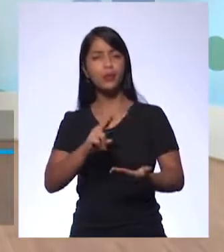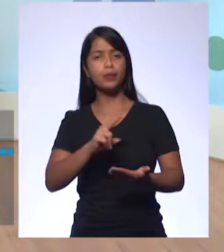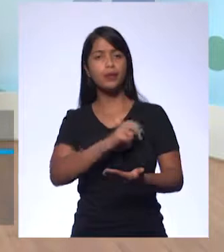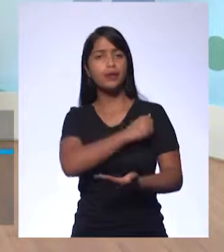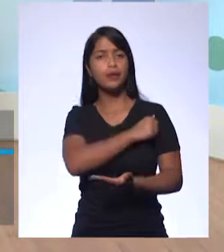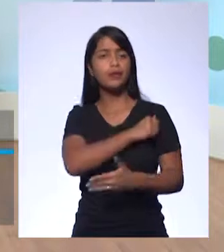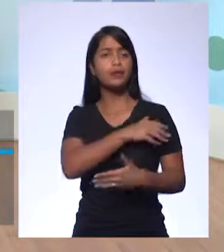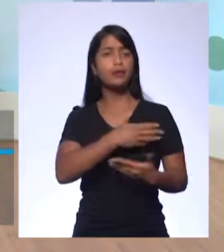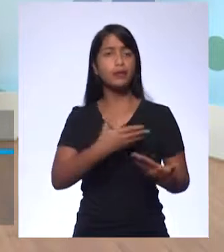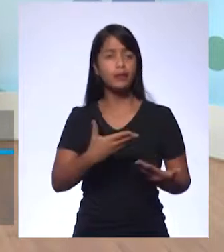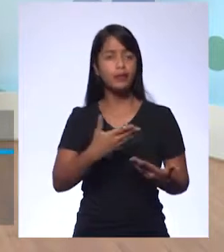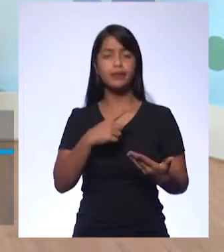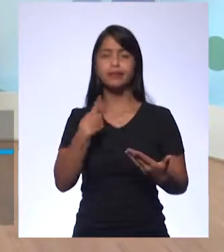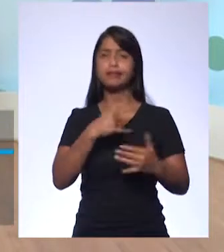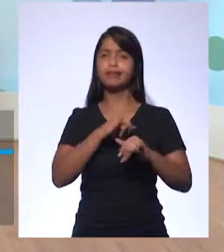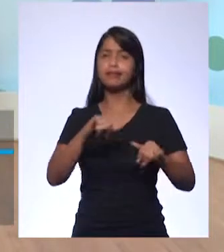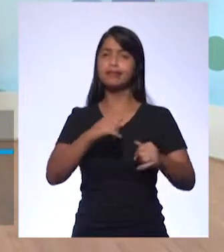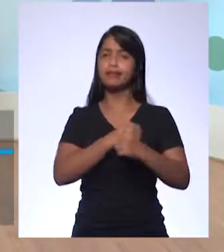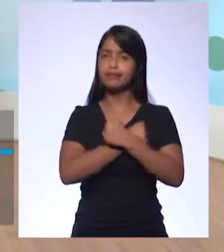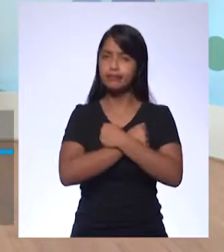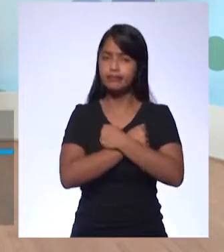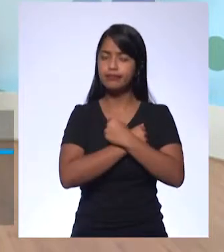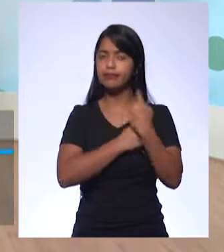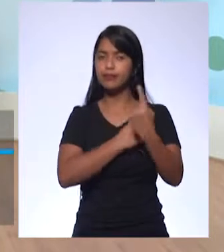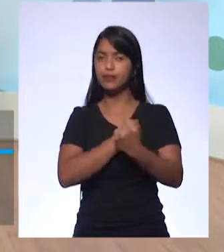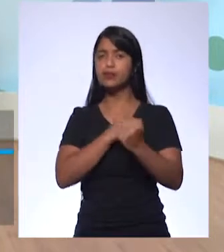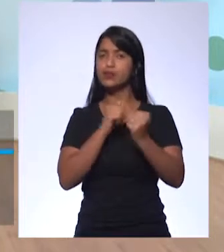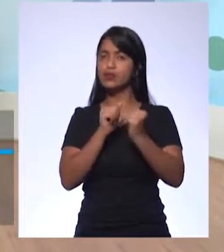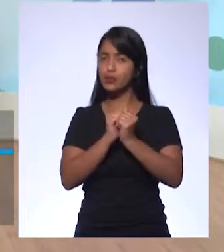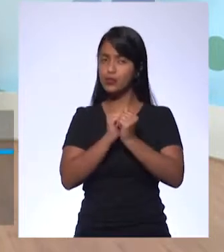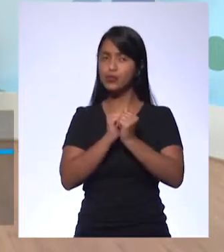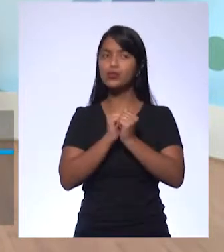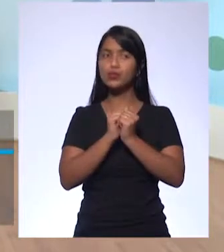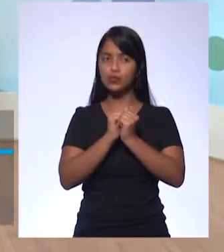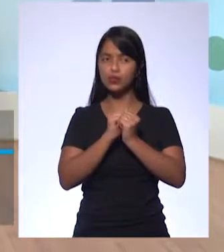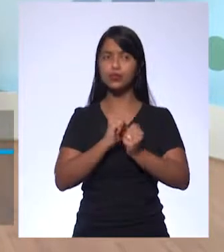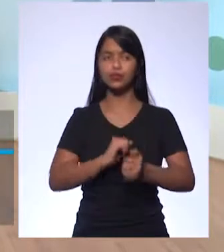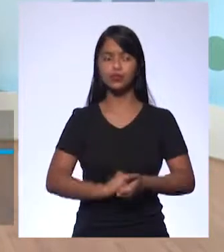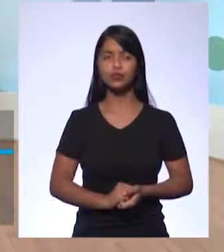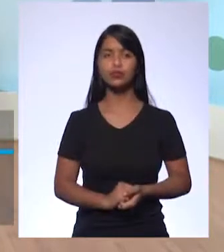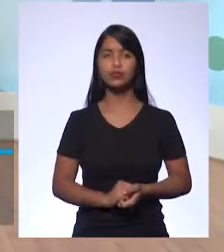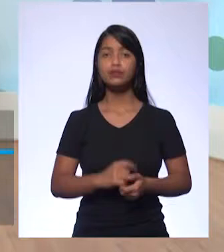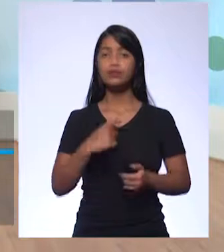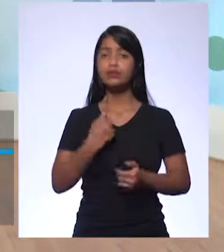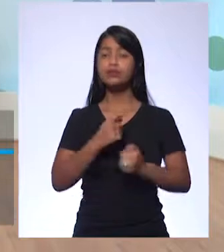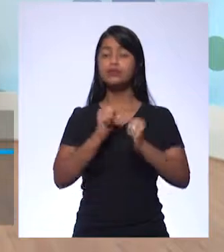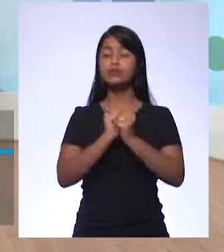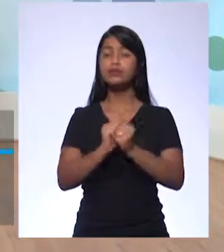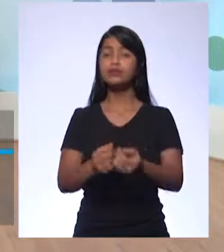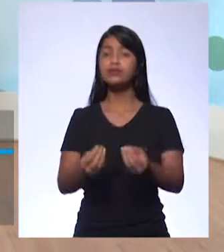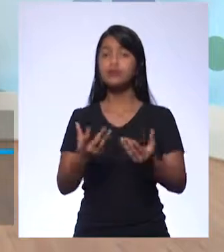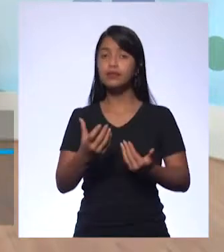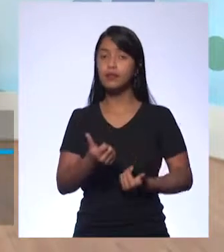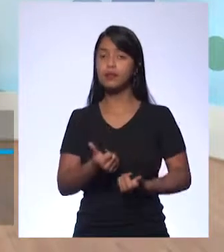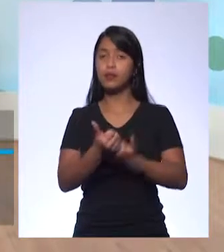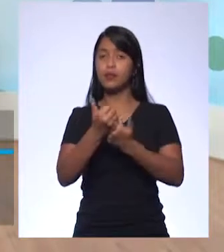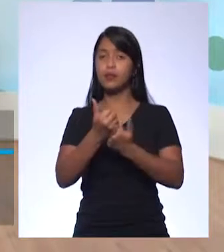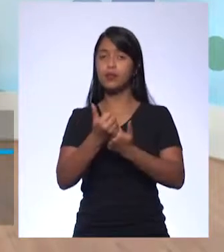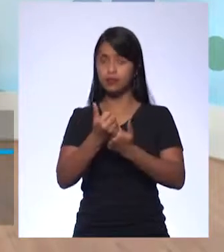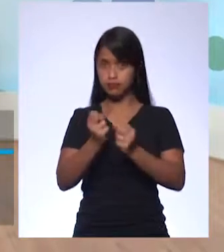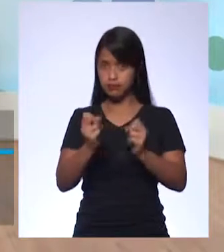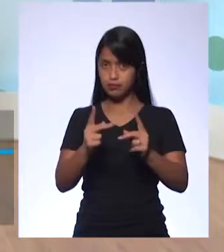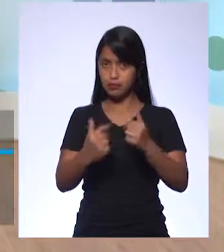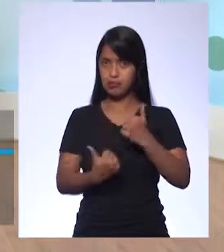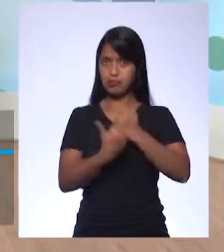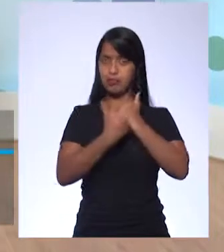não, tá bom? A gente aqui está no mesmo barco e a gente está aqui, gente, servindo de apoio para vocês, professores, tá? E não o contrário,